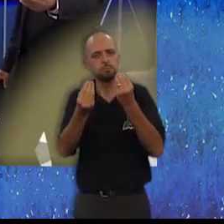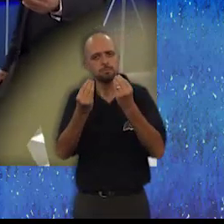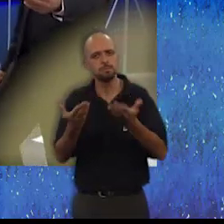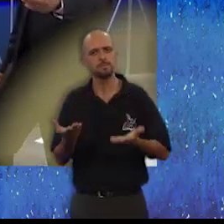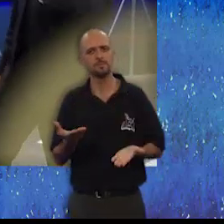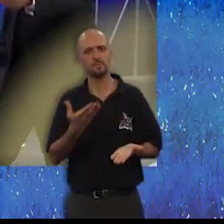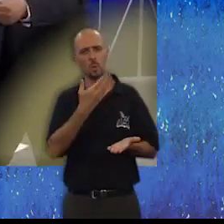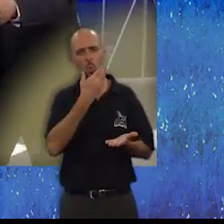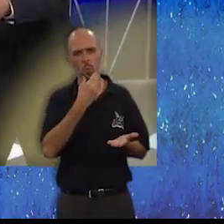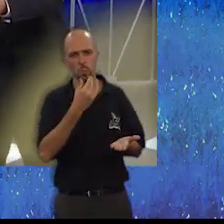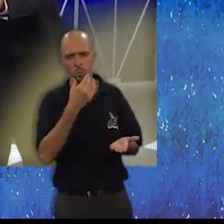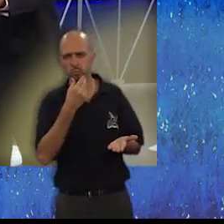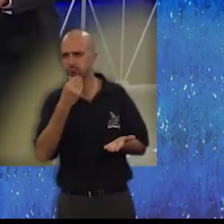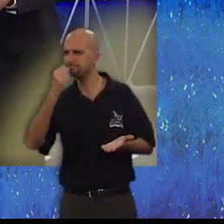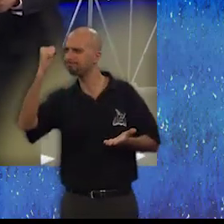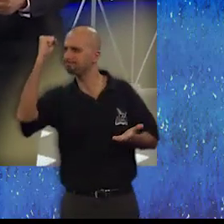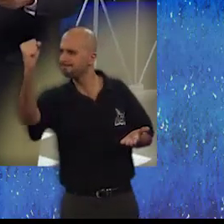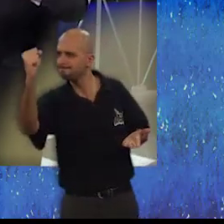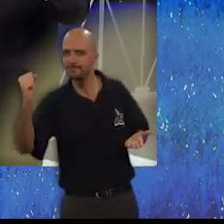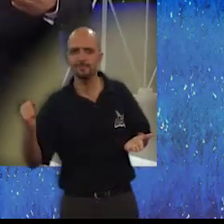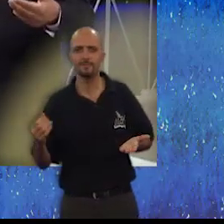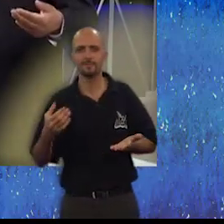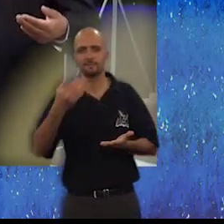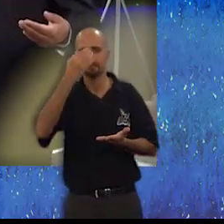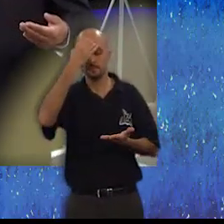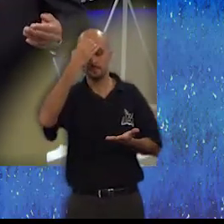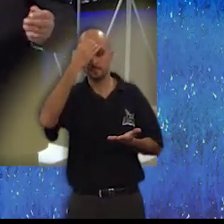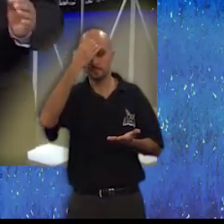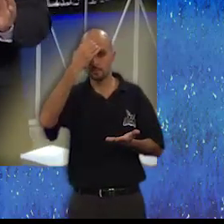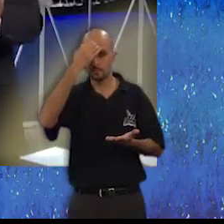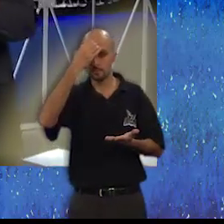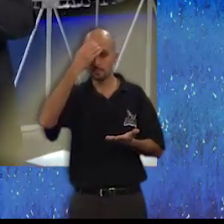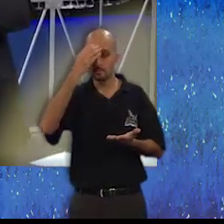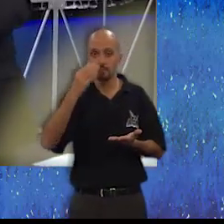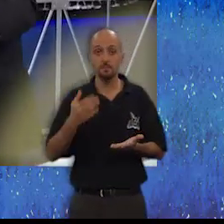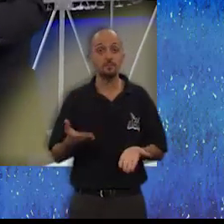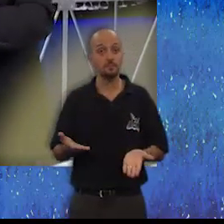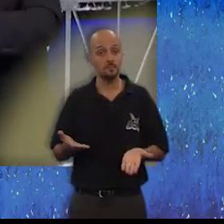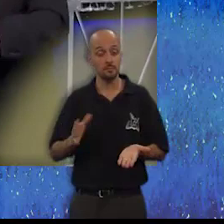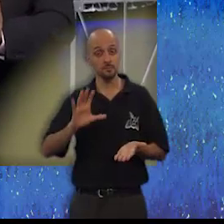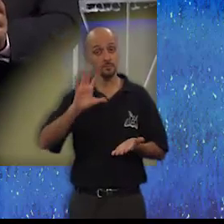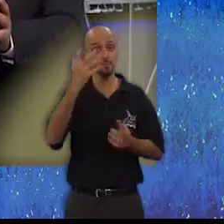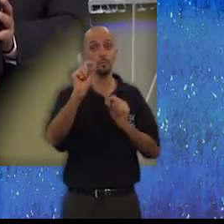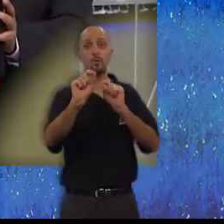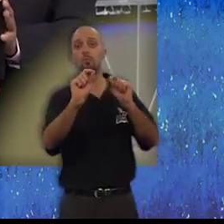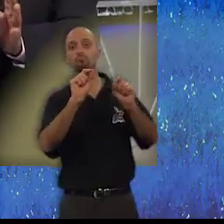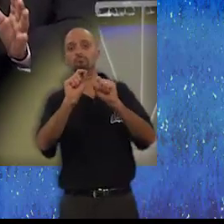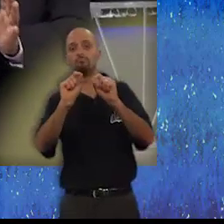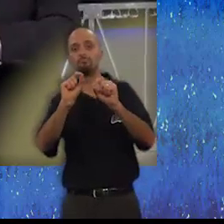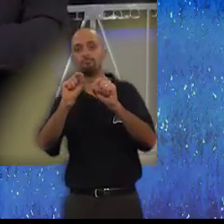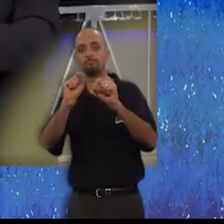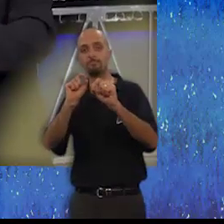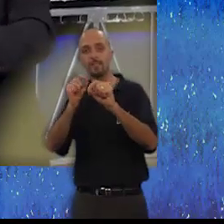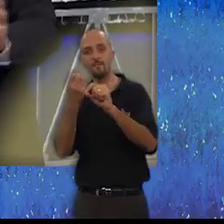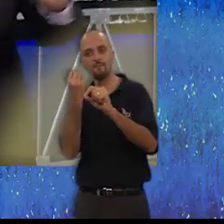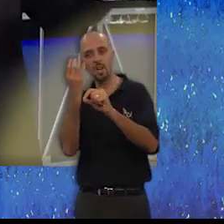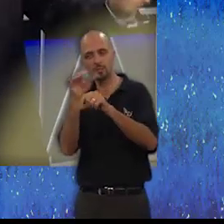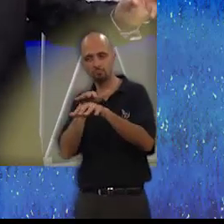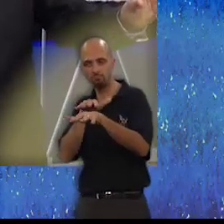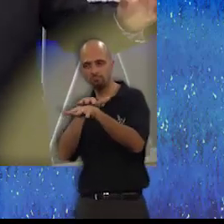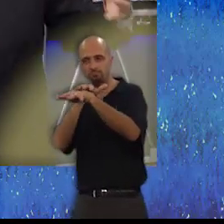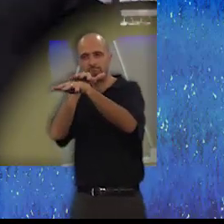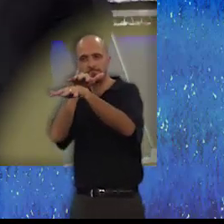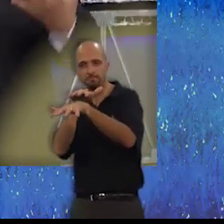pessoas, matar os cristãos. Até que um dia, Jesus encontrou-se com ele no caminho de Damasco. Ele